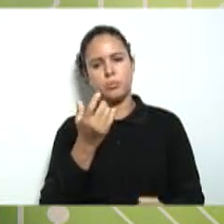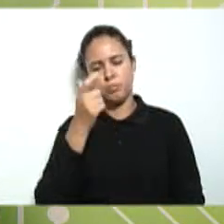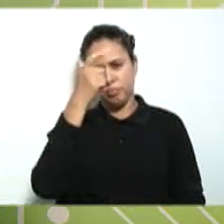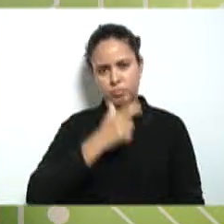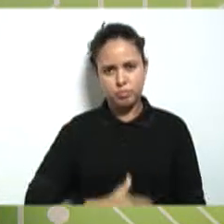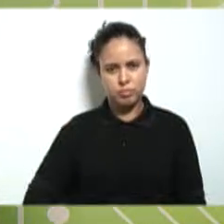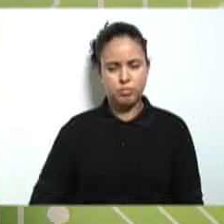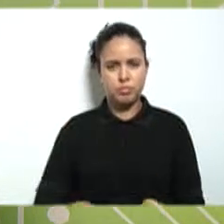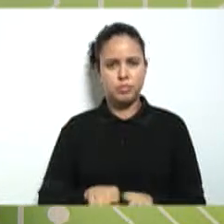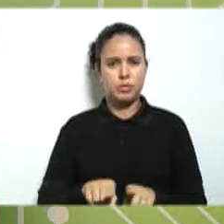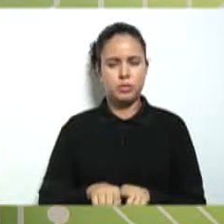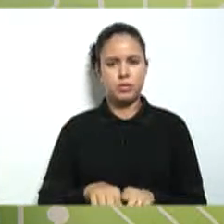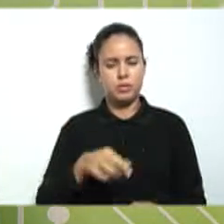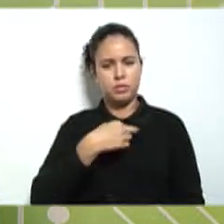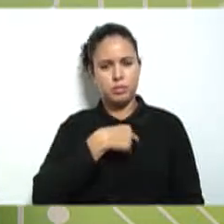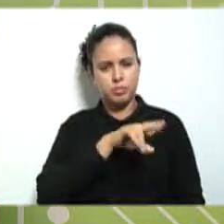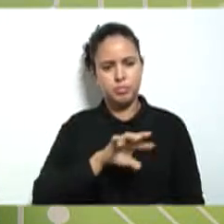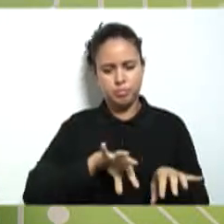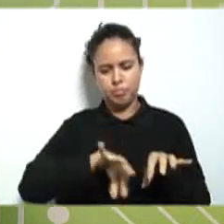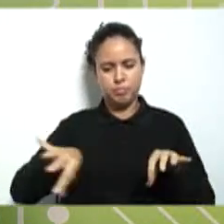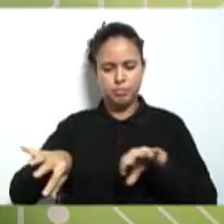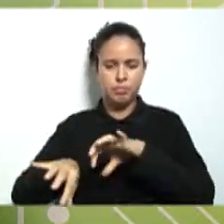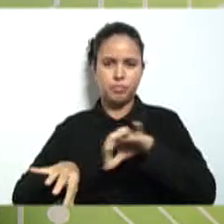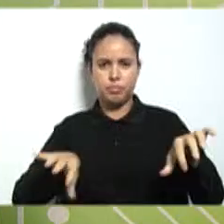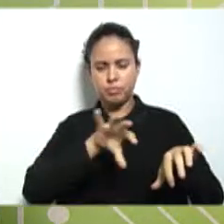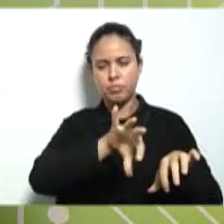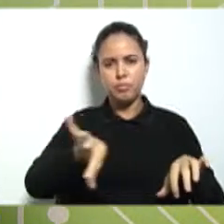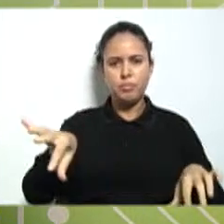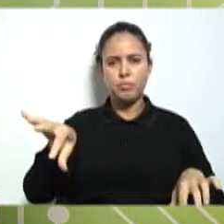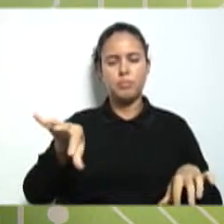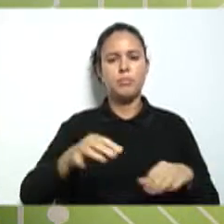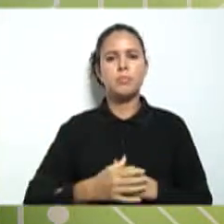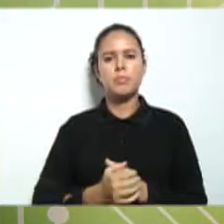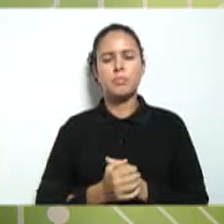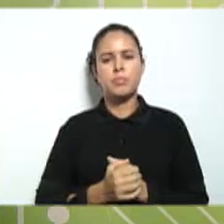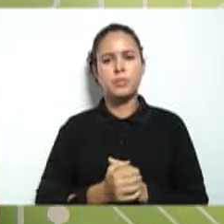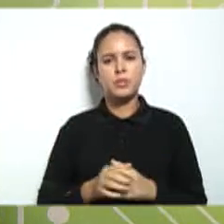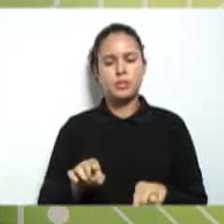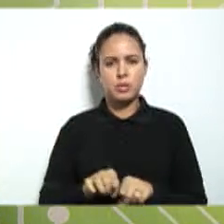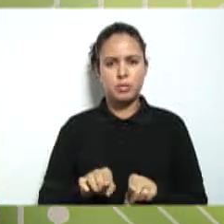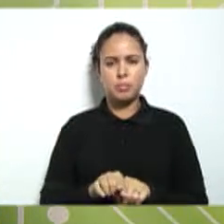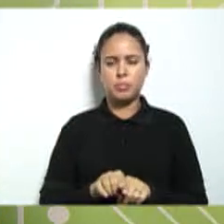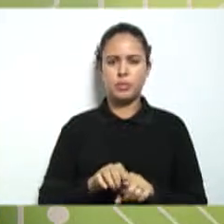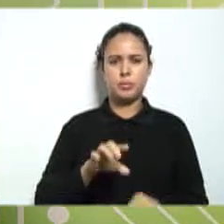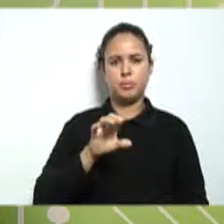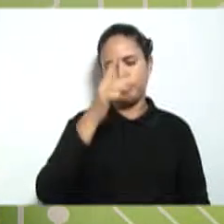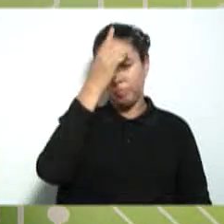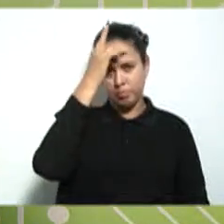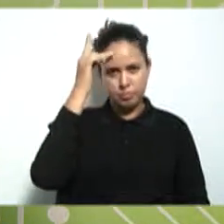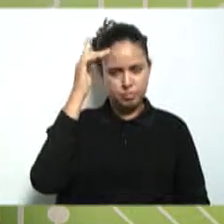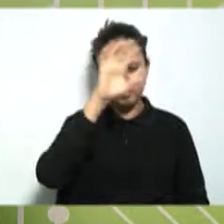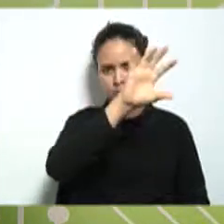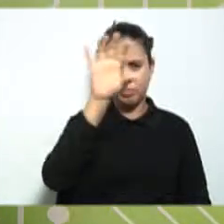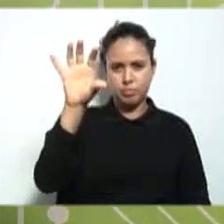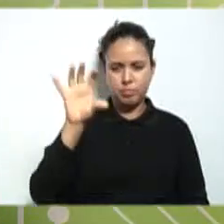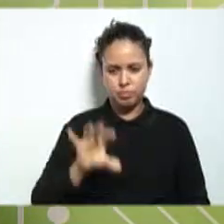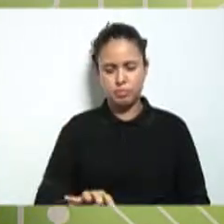de separar alguém de uma religião, de pessoas de outras, de uma região do país ou de outra região. A gente tenta fazer